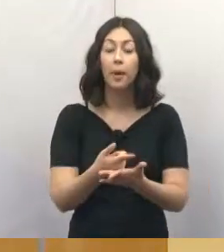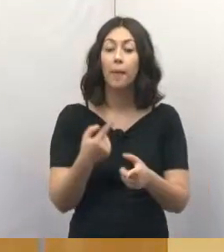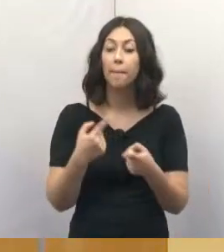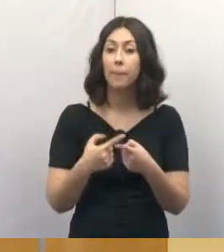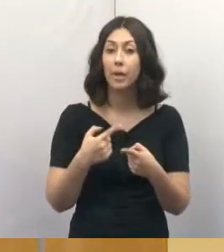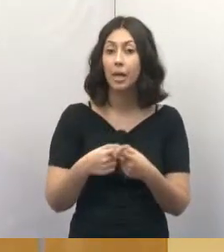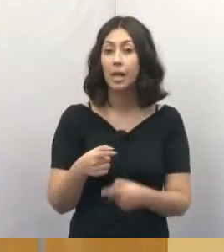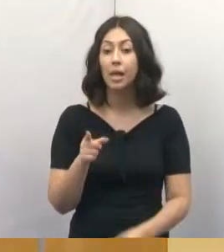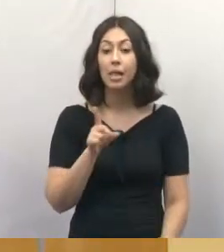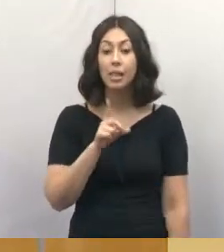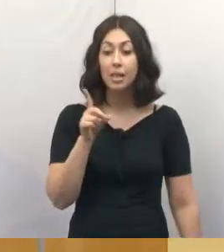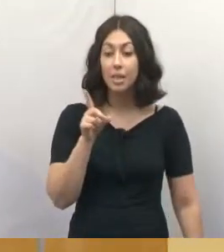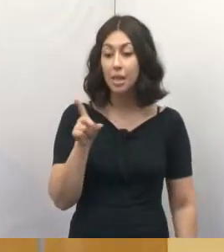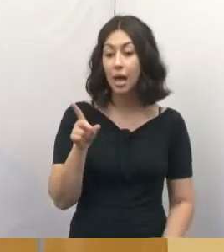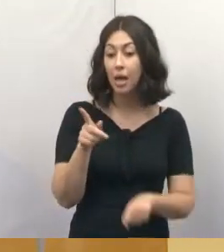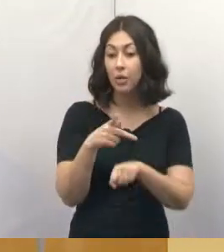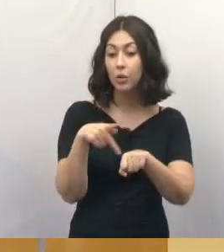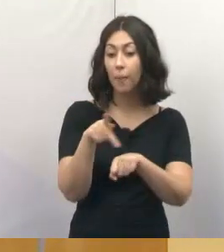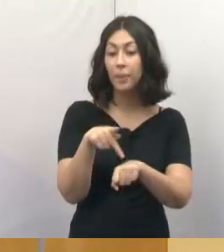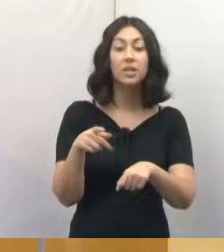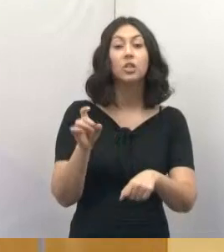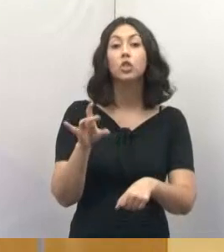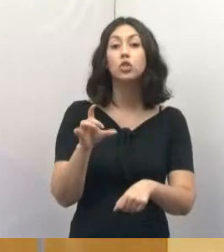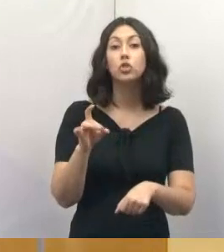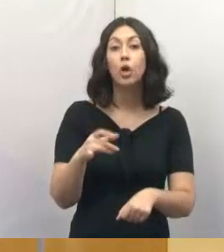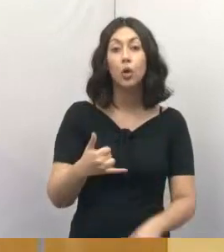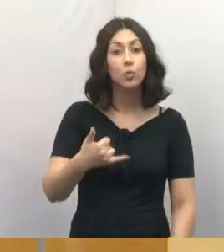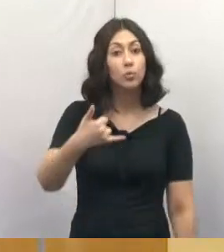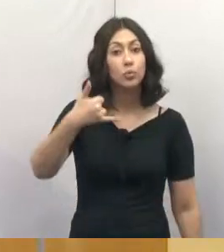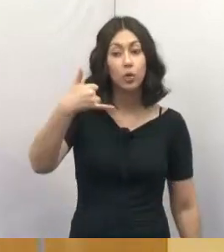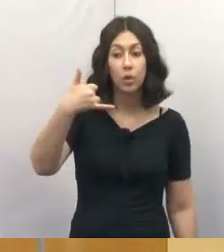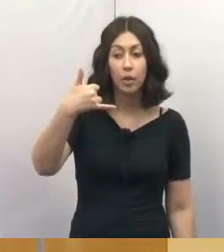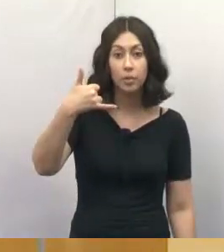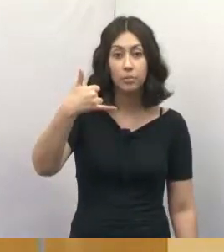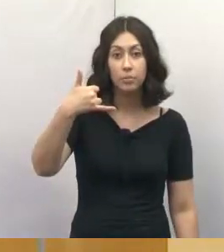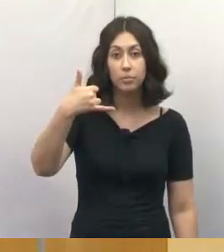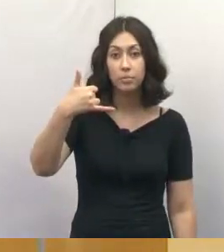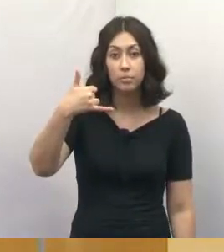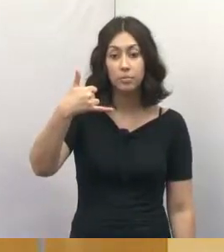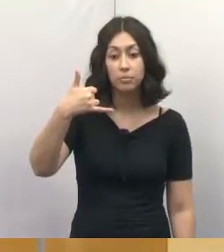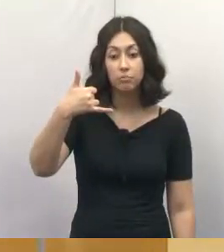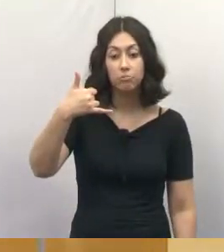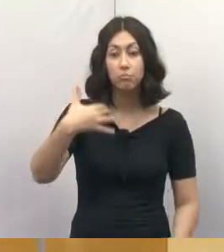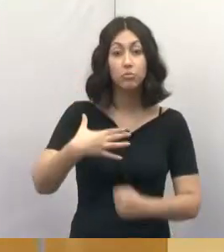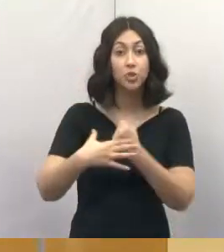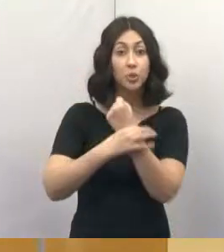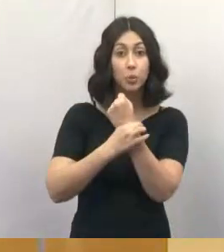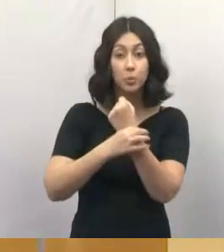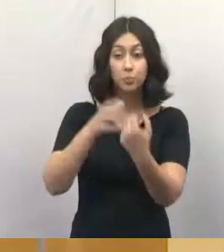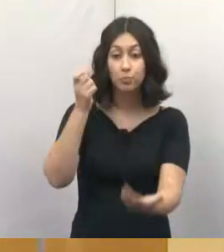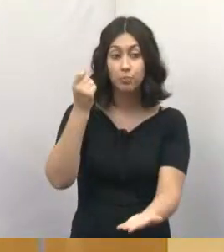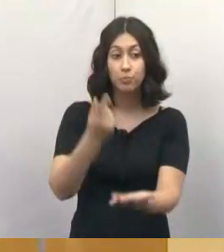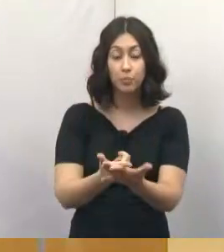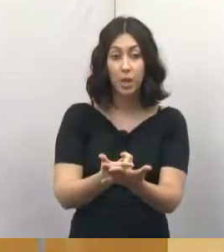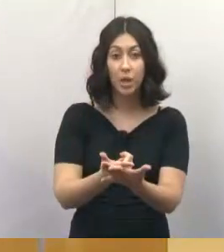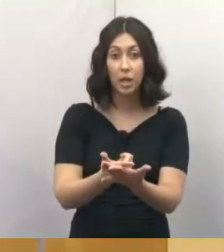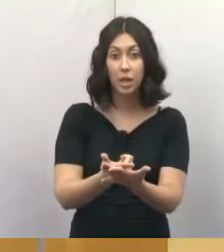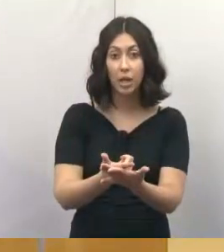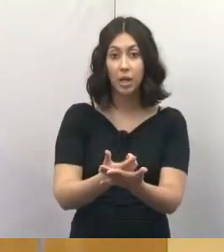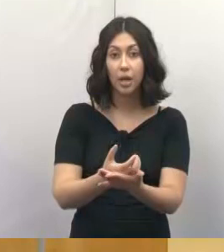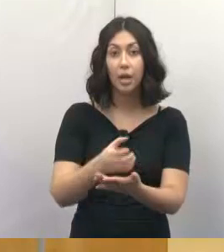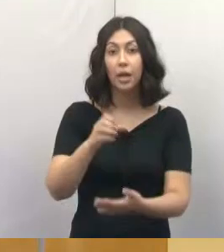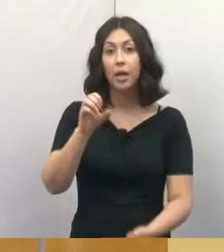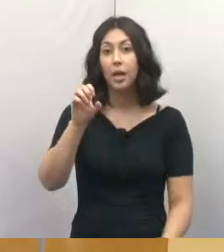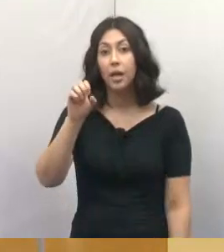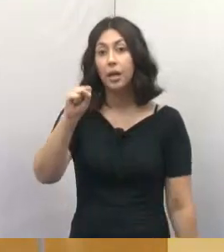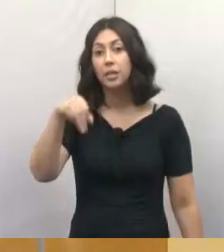lá basta ter um celular. O pagamento é feito com toda a segurança, através de